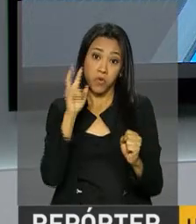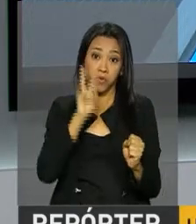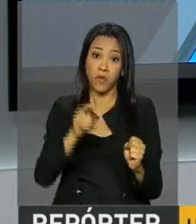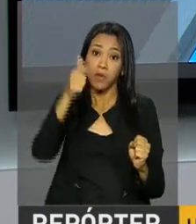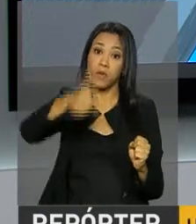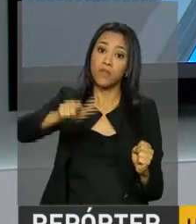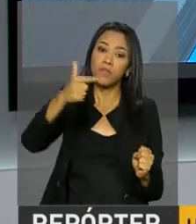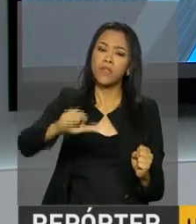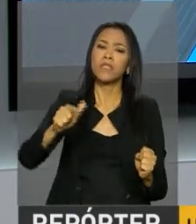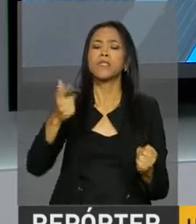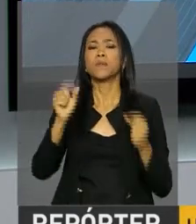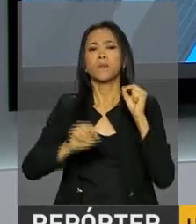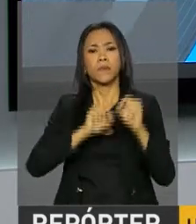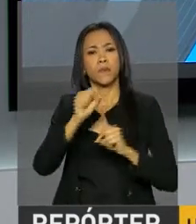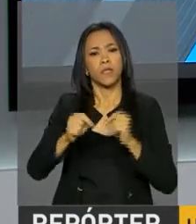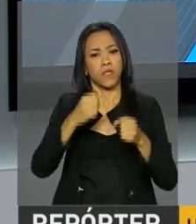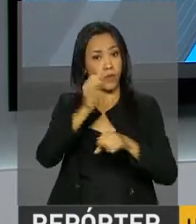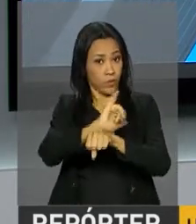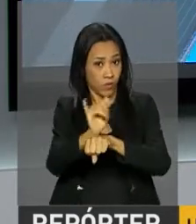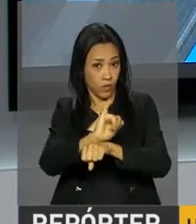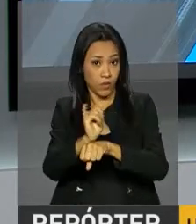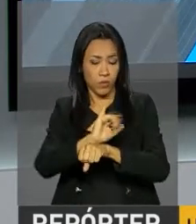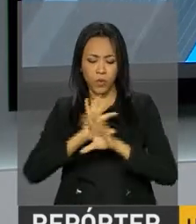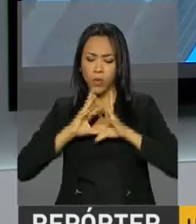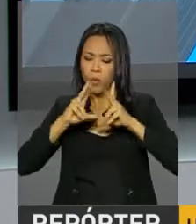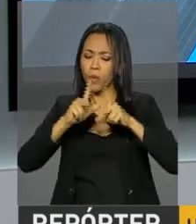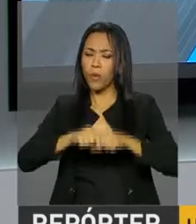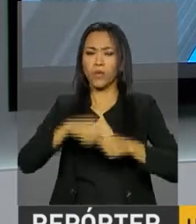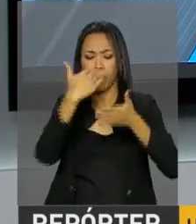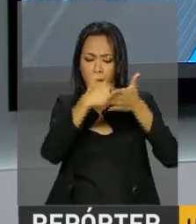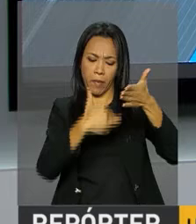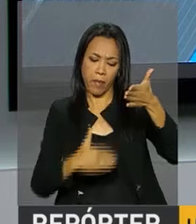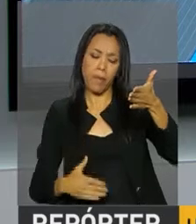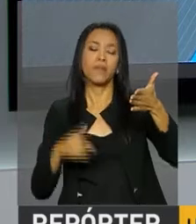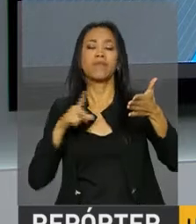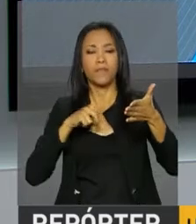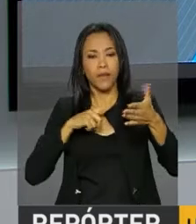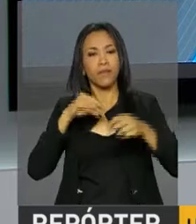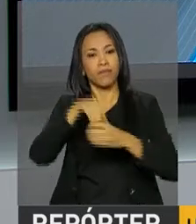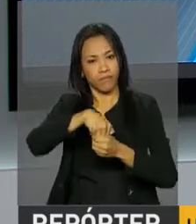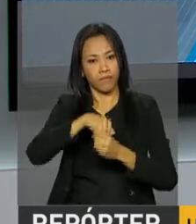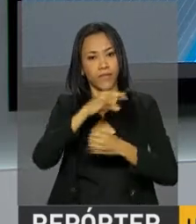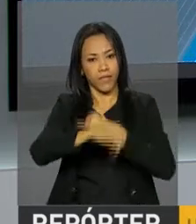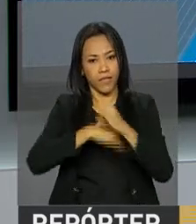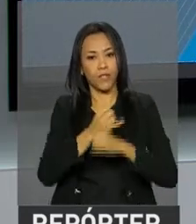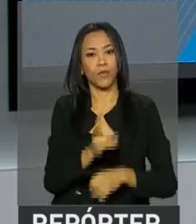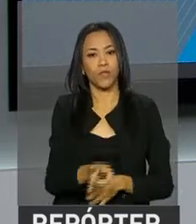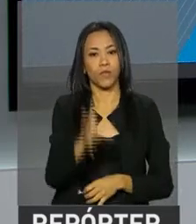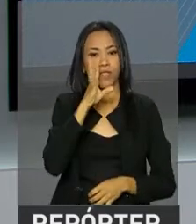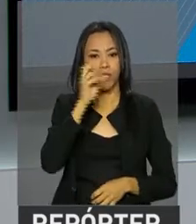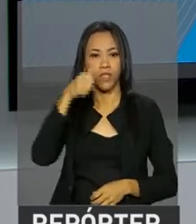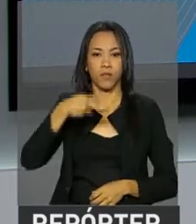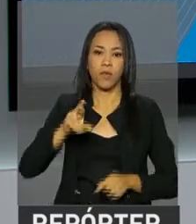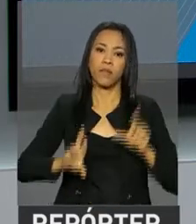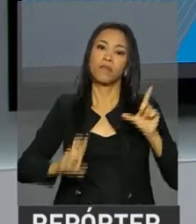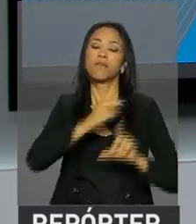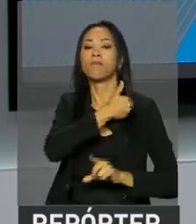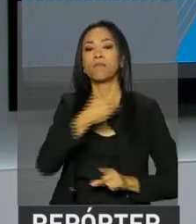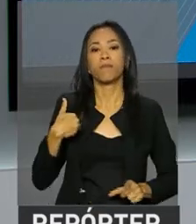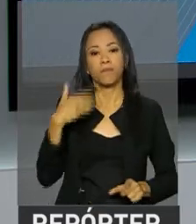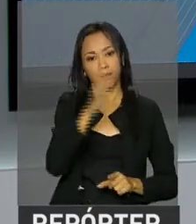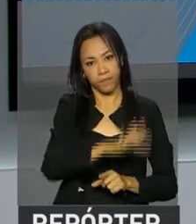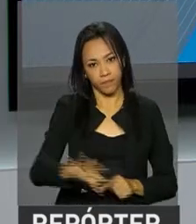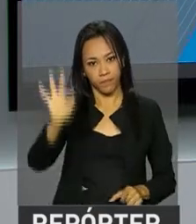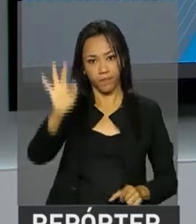as nossas reportagens no youtube toda a programação também está na internet continue com a gente aqui na nbr a tv